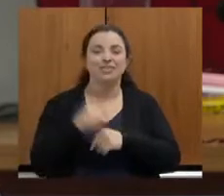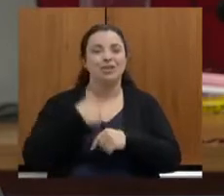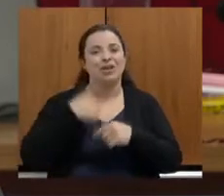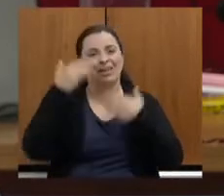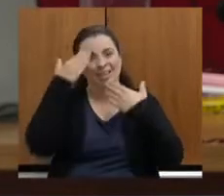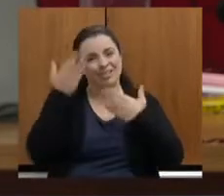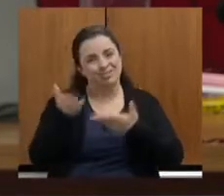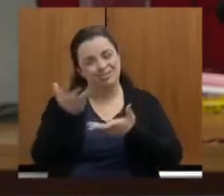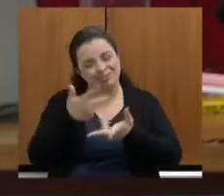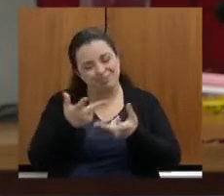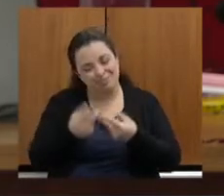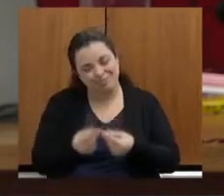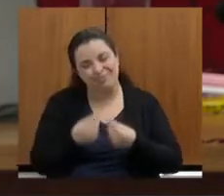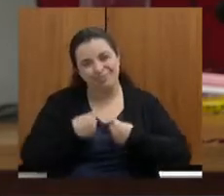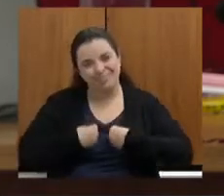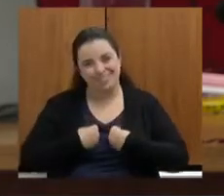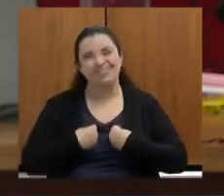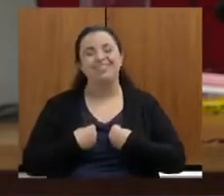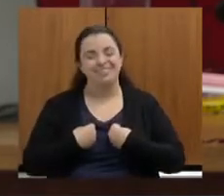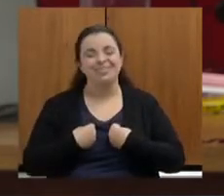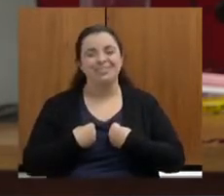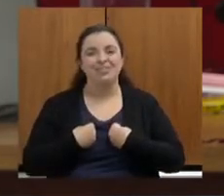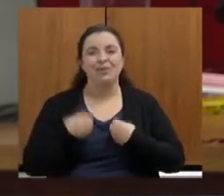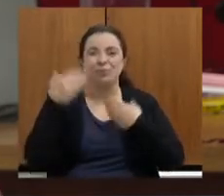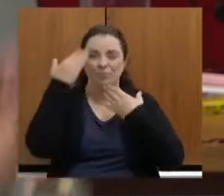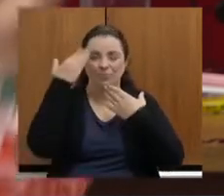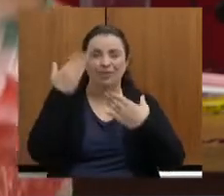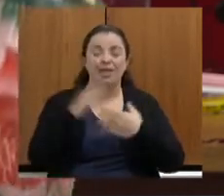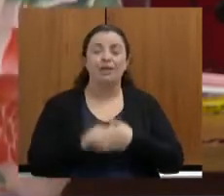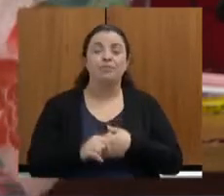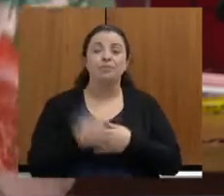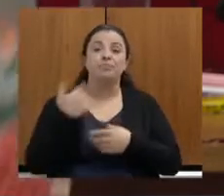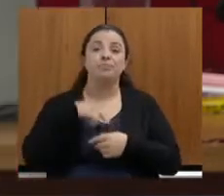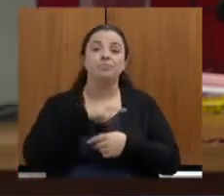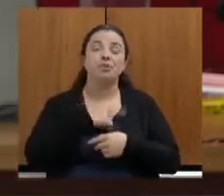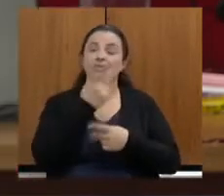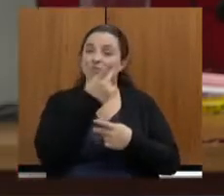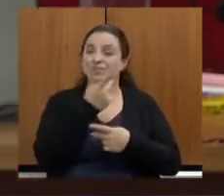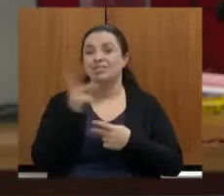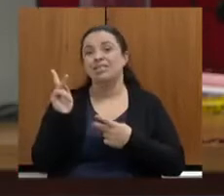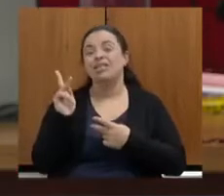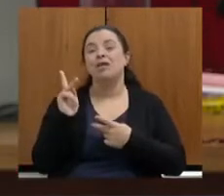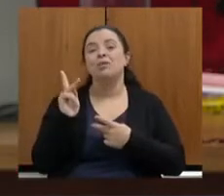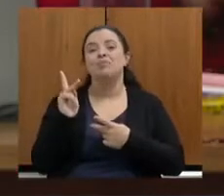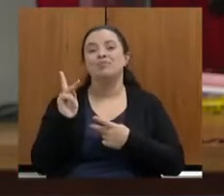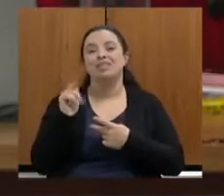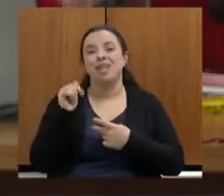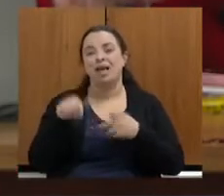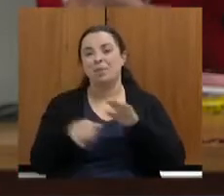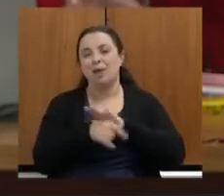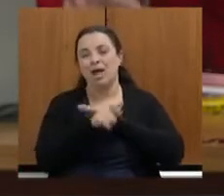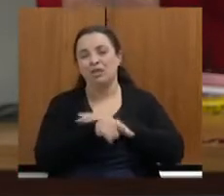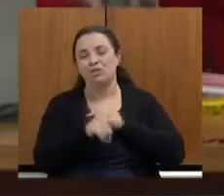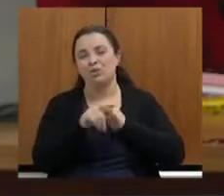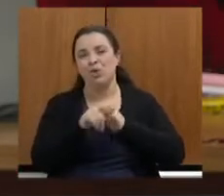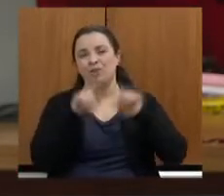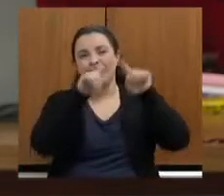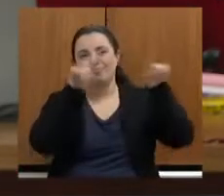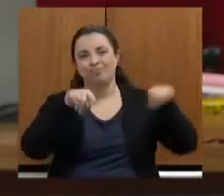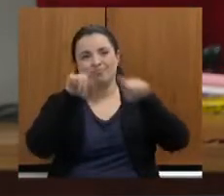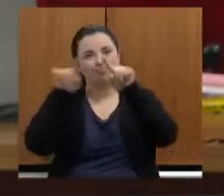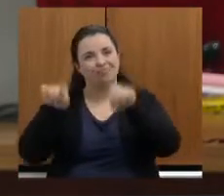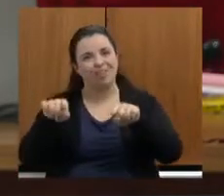pelo presente pela lembrança tivemos a oportunidade de visitar a galeria de arte aqui da Assembleia